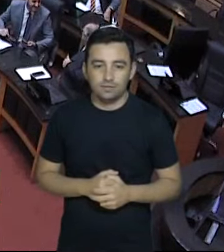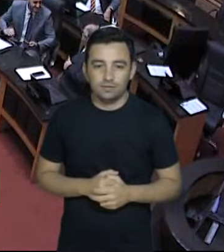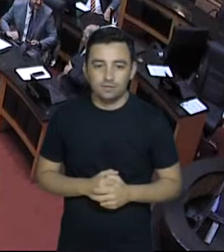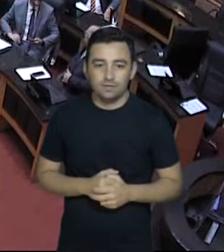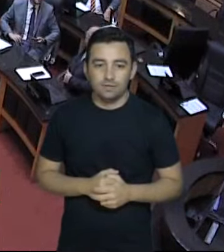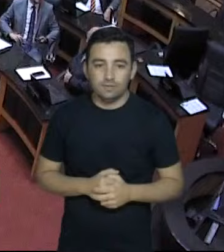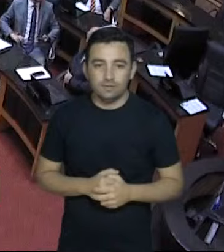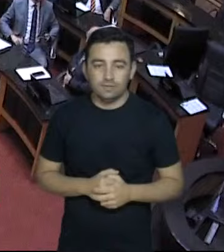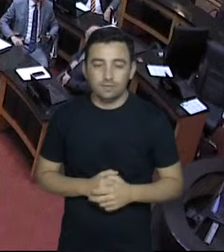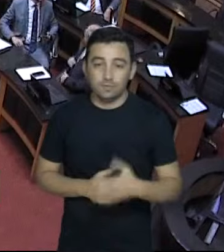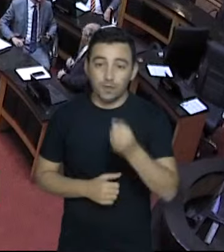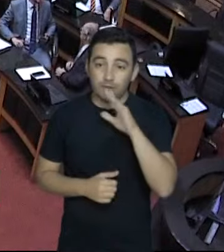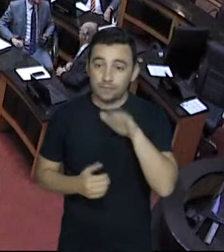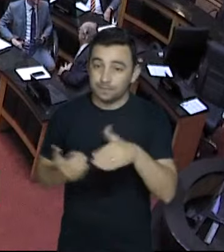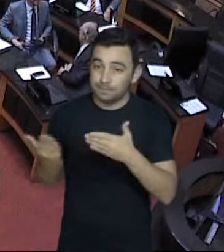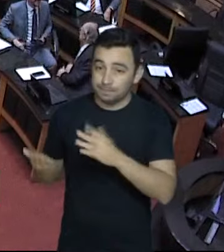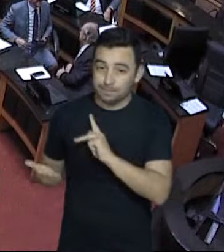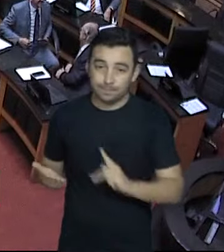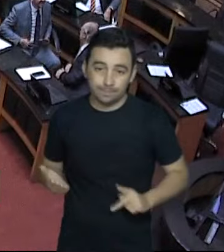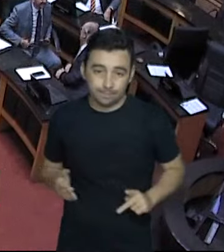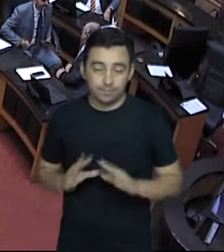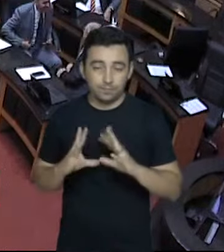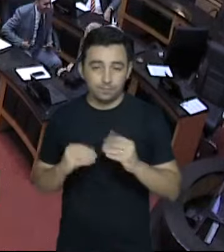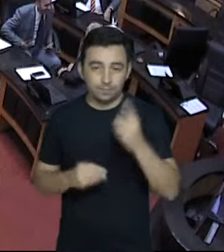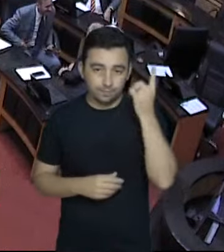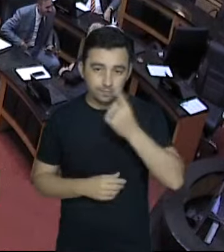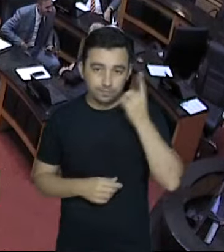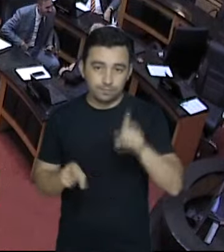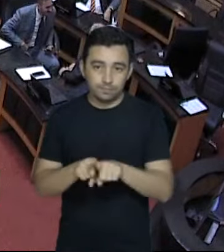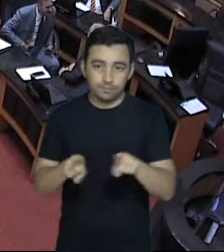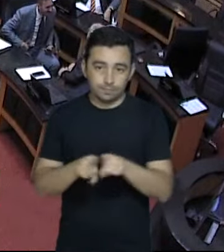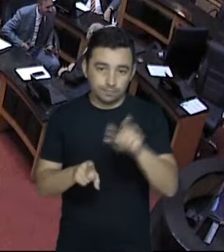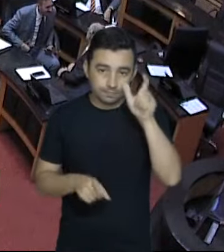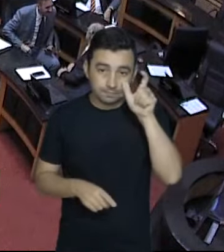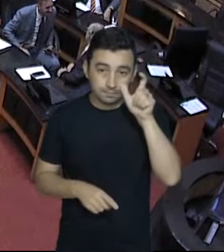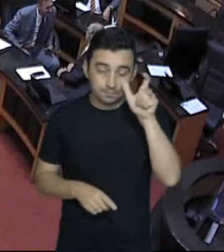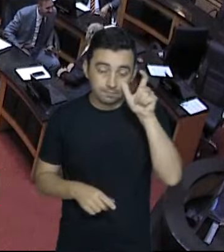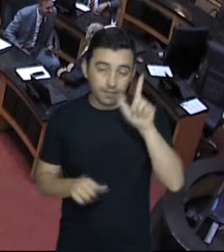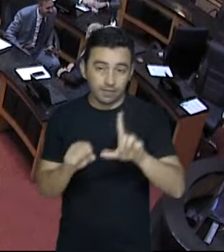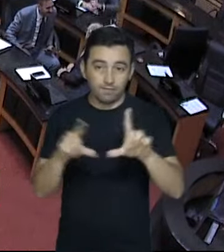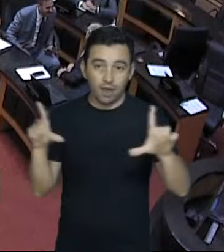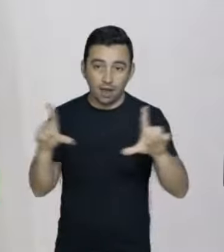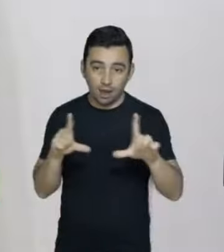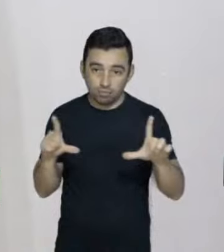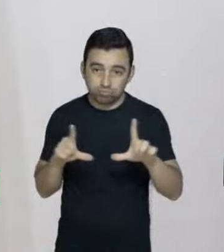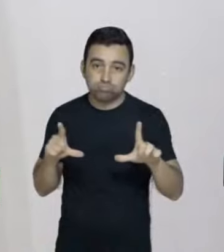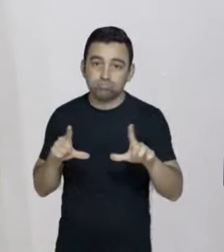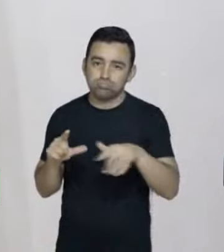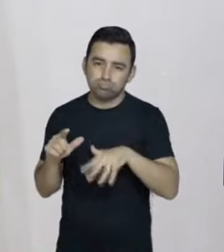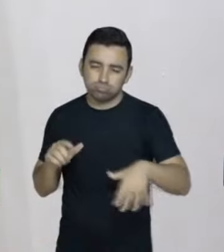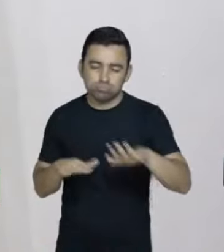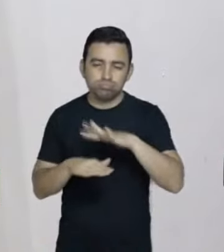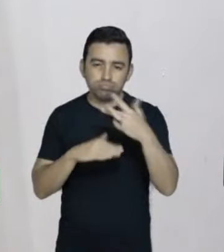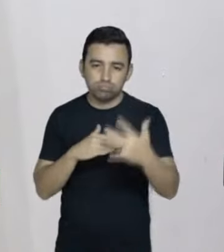Muito boa tarde, presidente, boa tarde, deputados, boa tarde a todos aqueles que nos acompanham pela TVA ou pelas nossas mídias